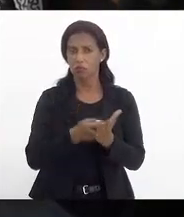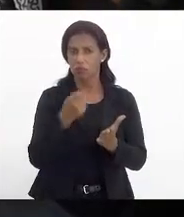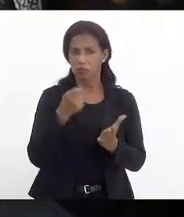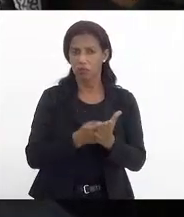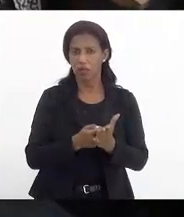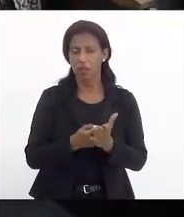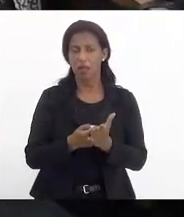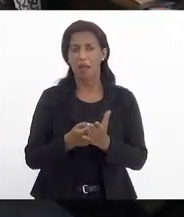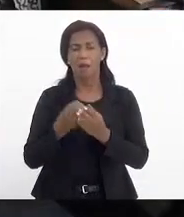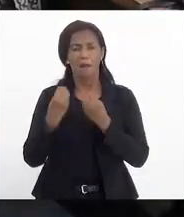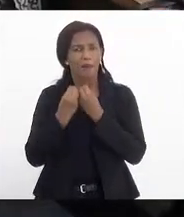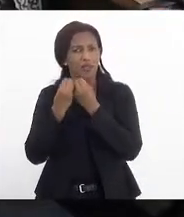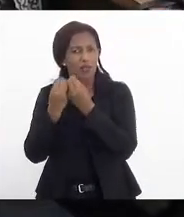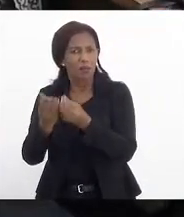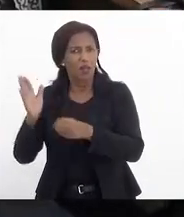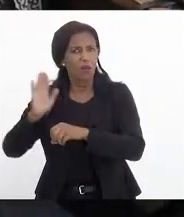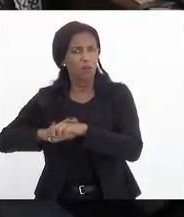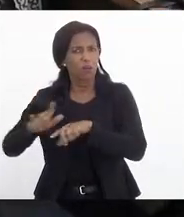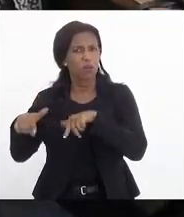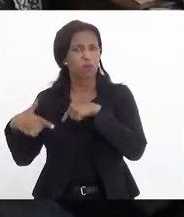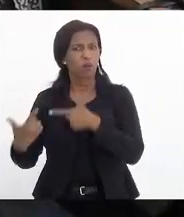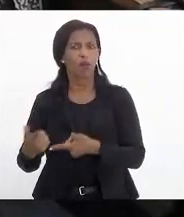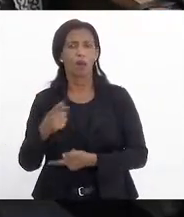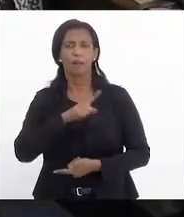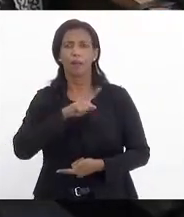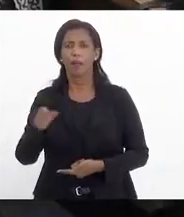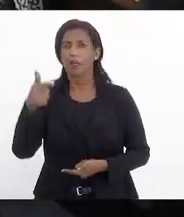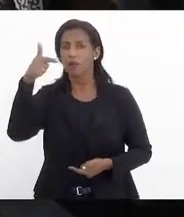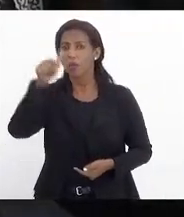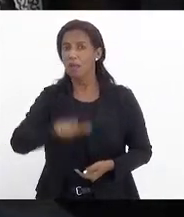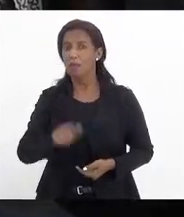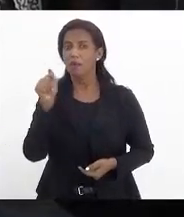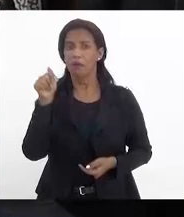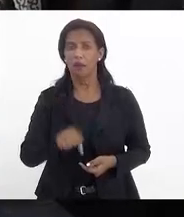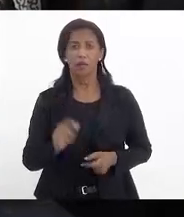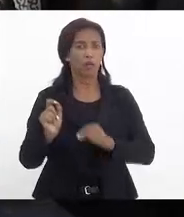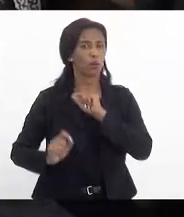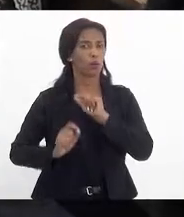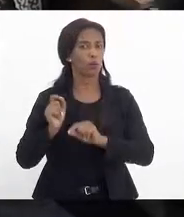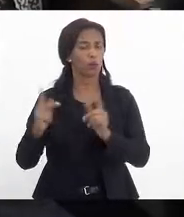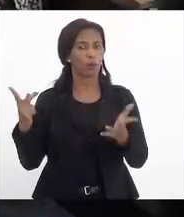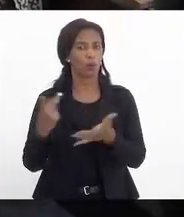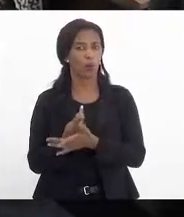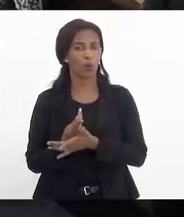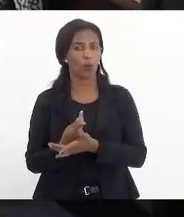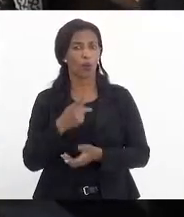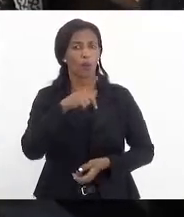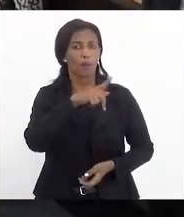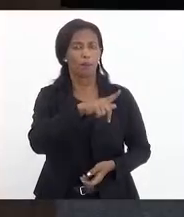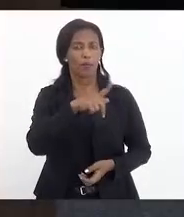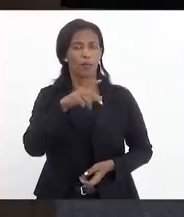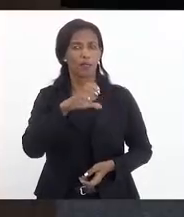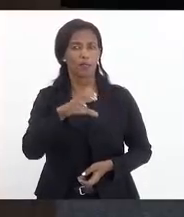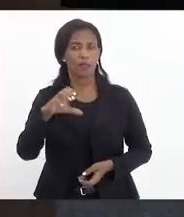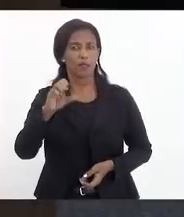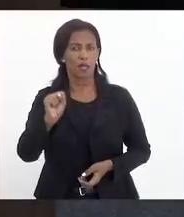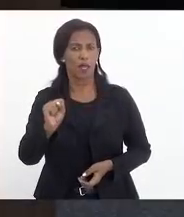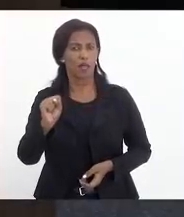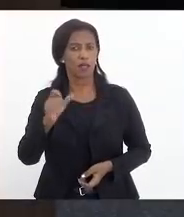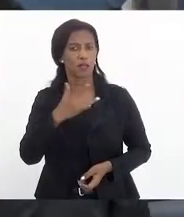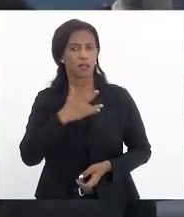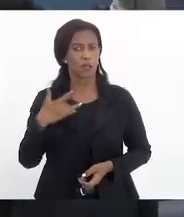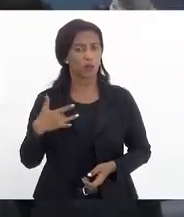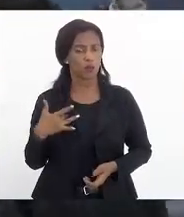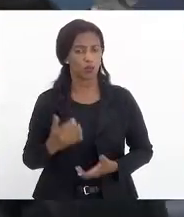dê efetividade para que não se repita aqui o que aconteceu no PCCS da Saúde.